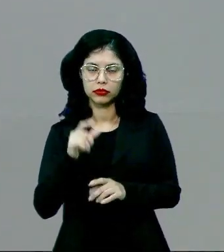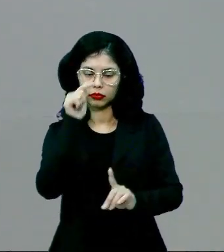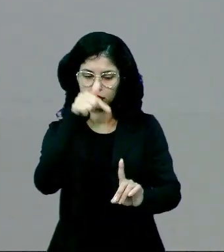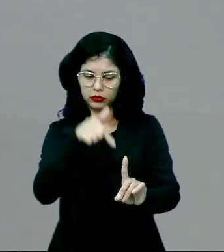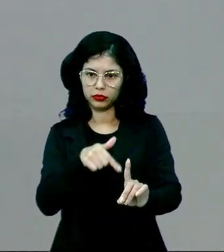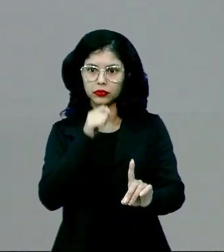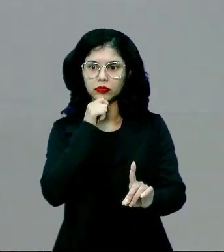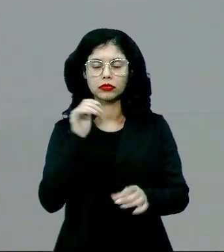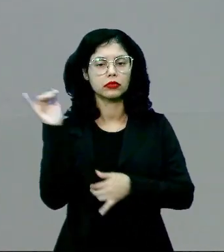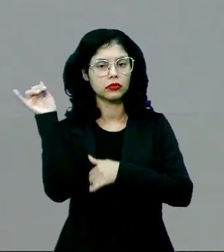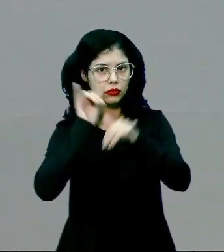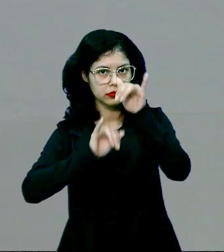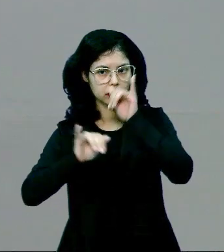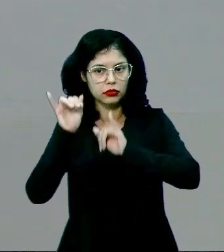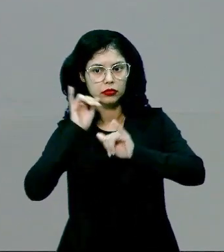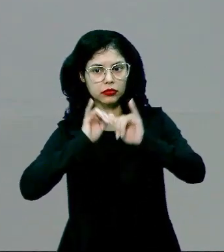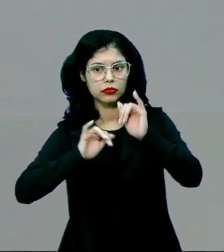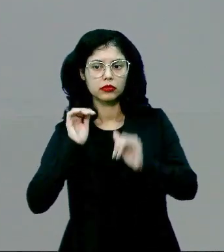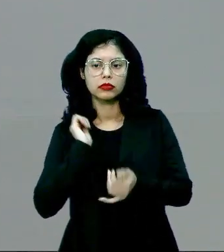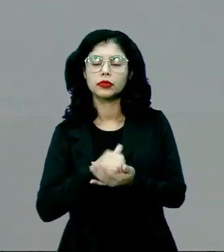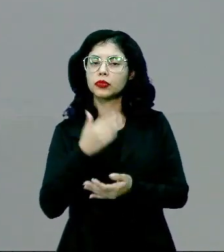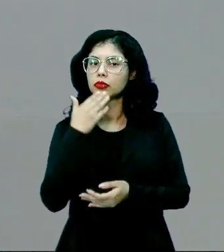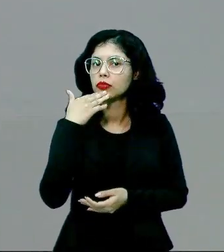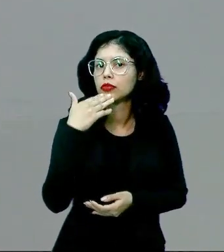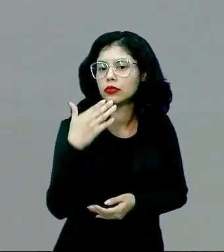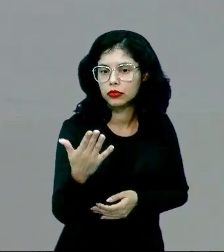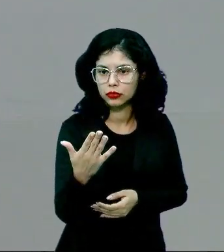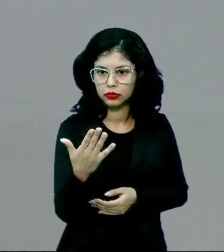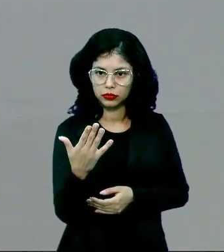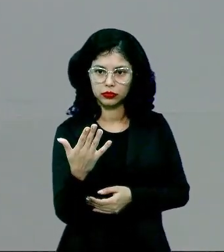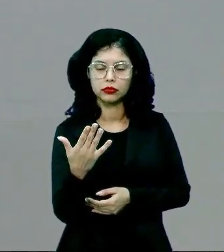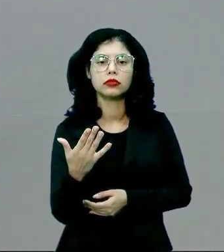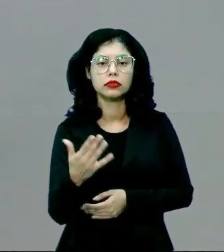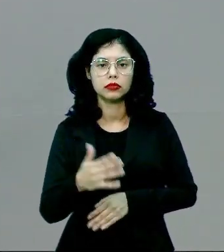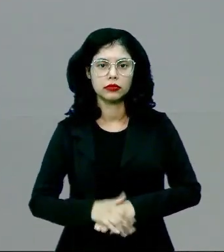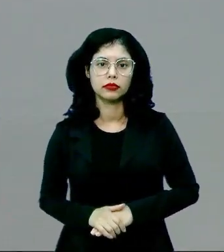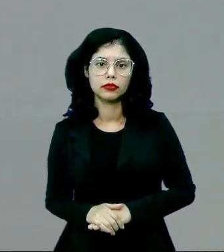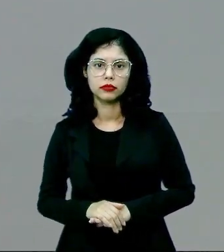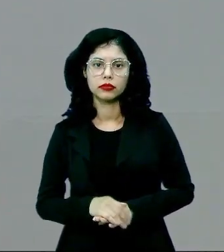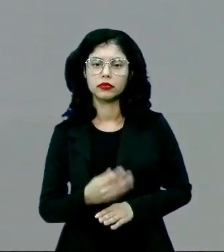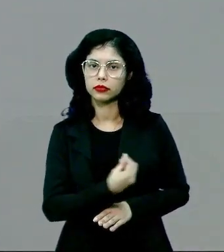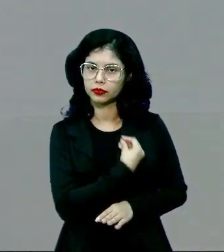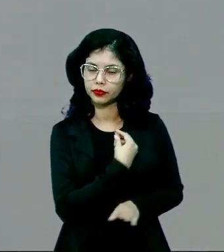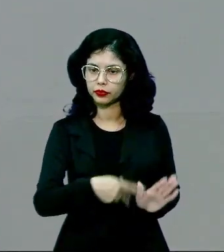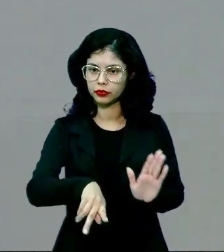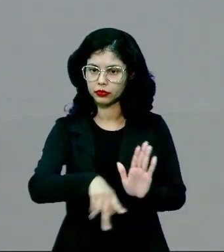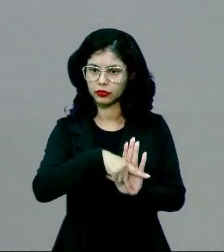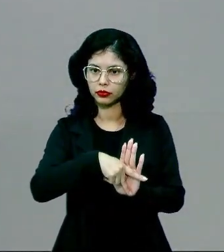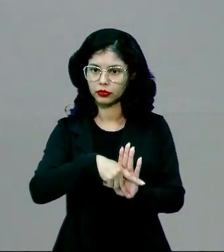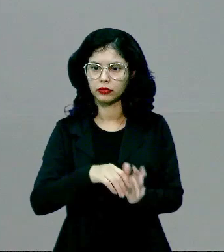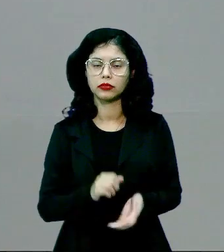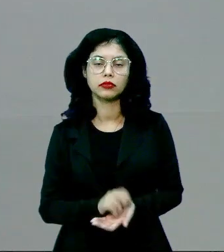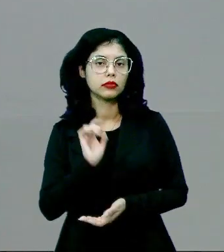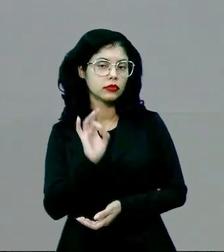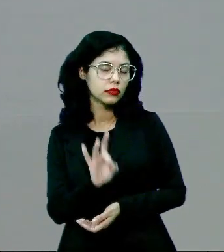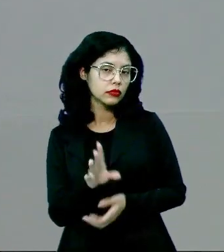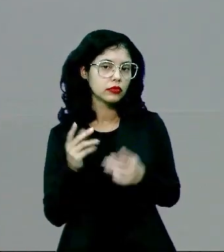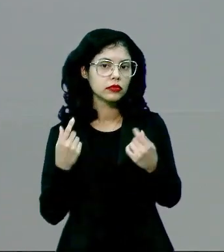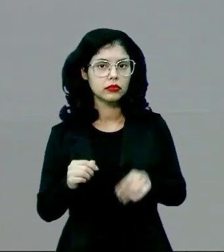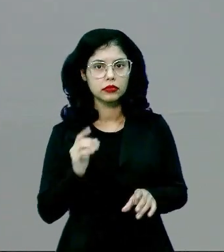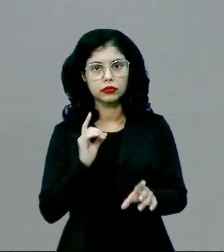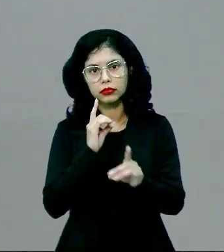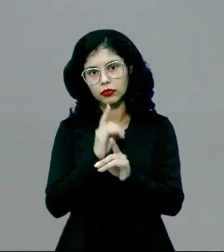geralmente a informação que o enunciador quer do texto ela está lá presente tá você só tem que